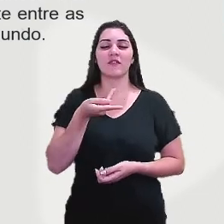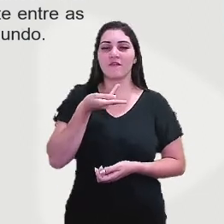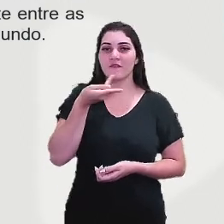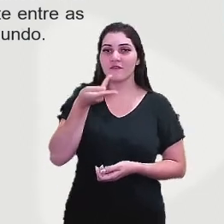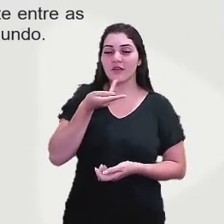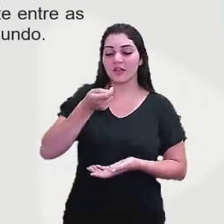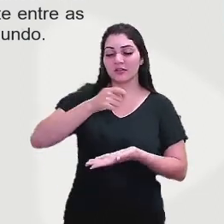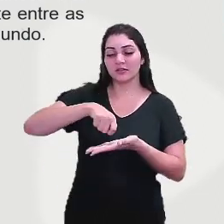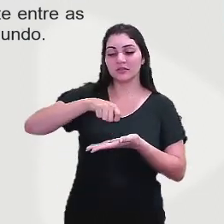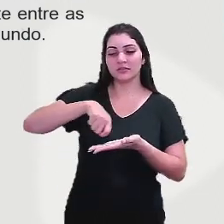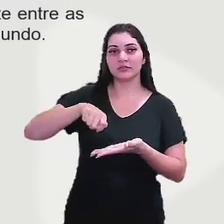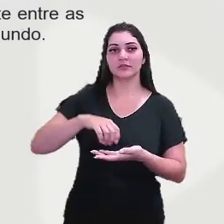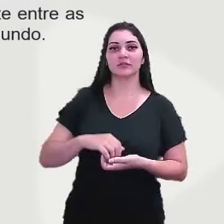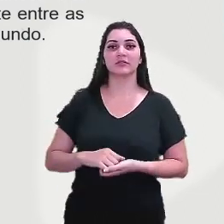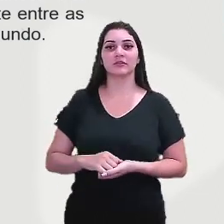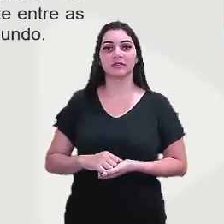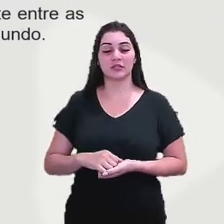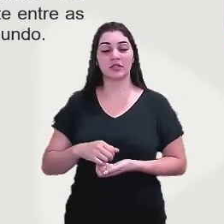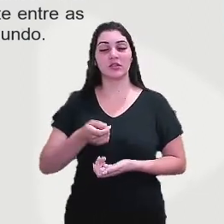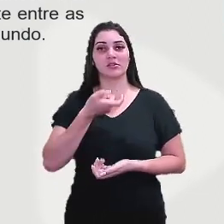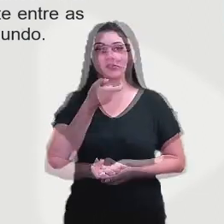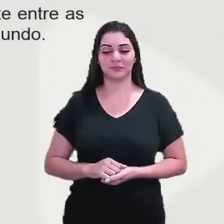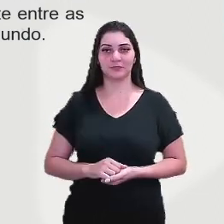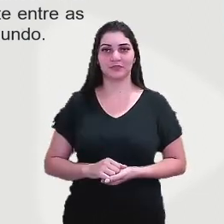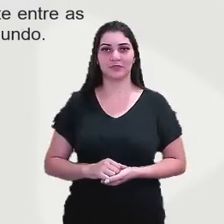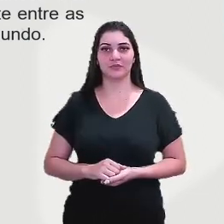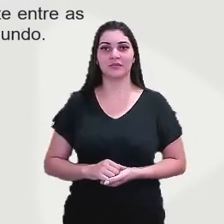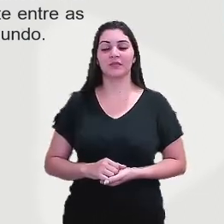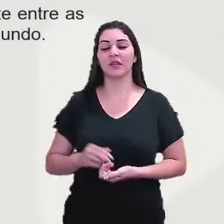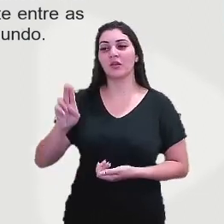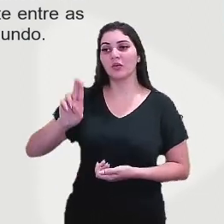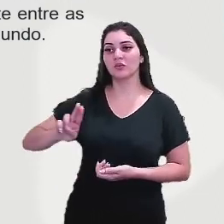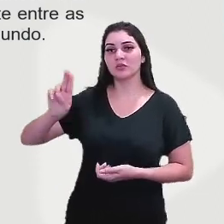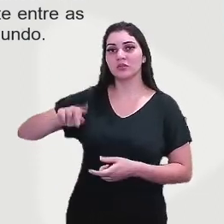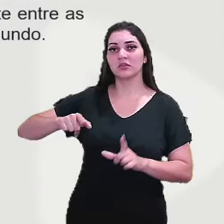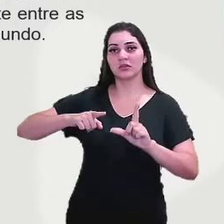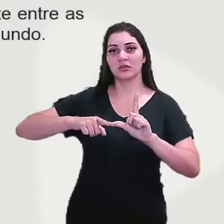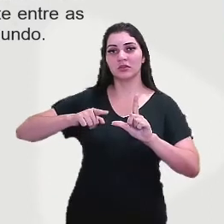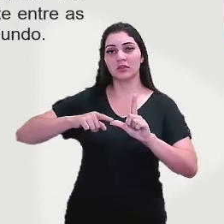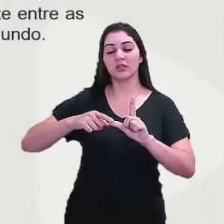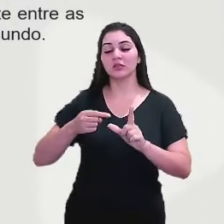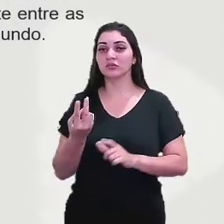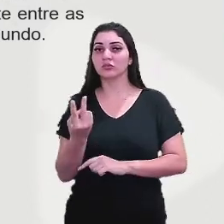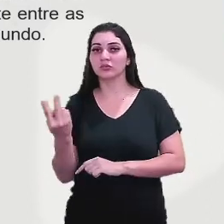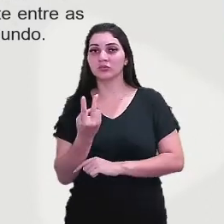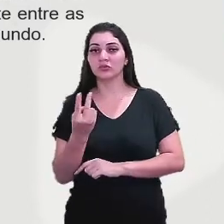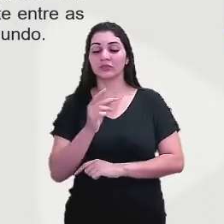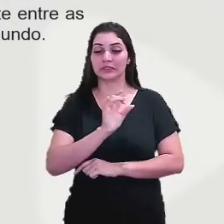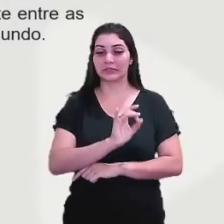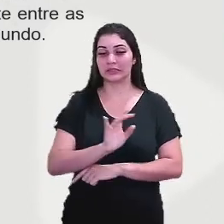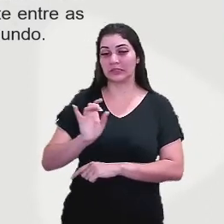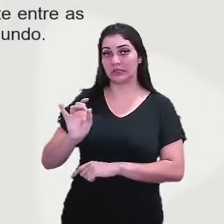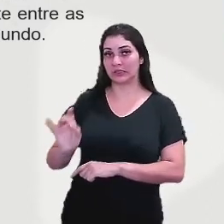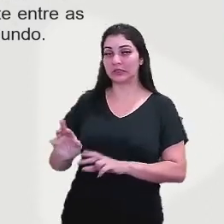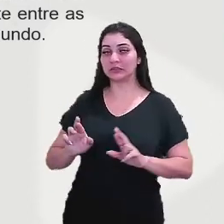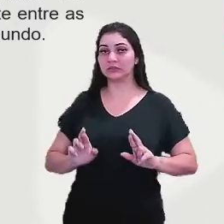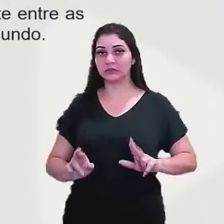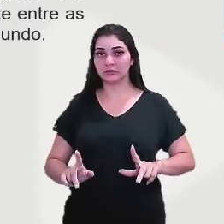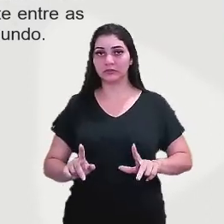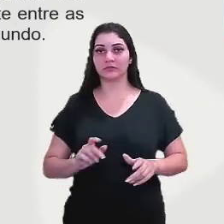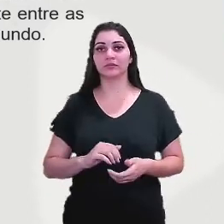e escreve, o inglês. É a utilização de letras em ambos, mas cada um de um modo